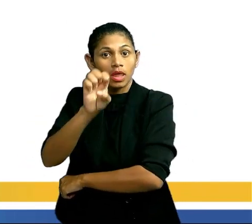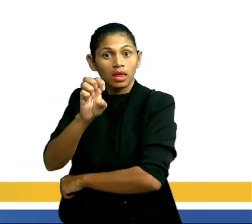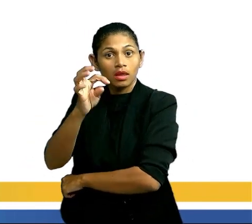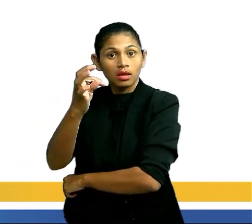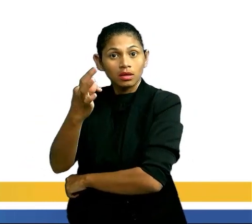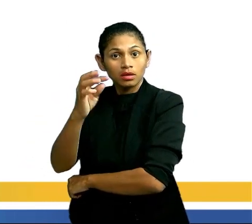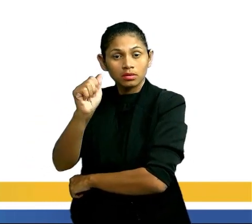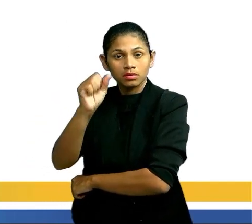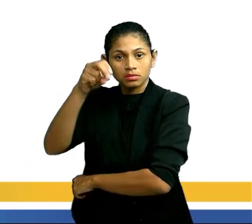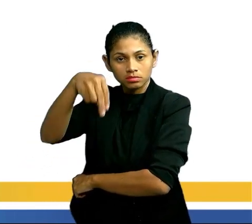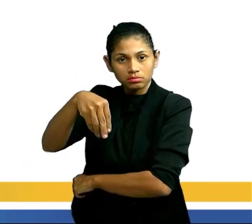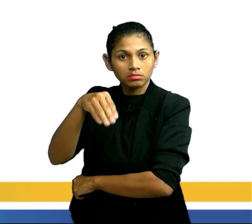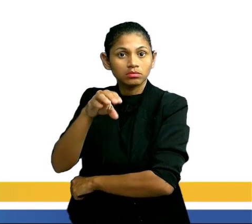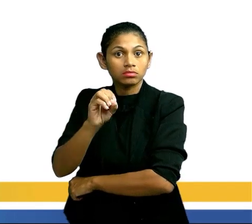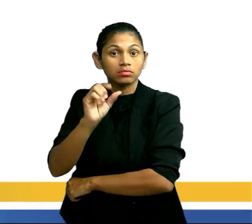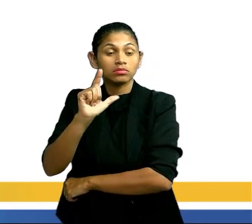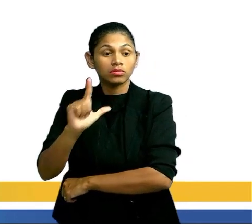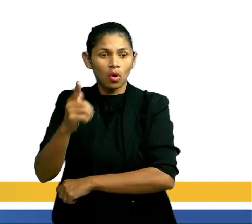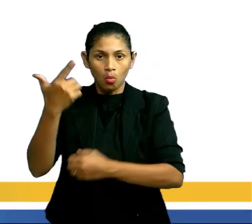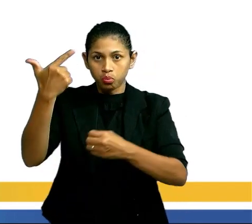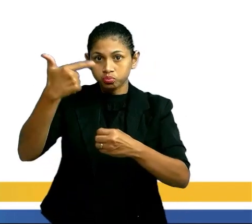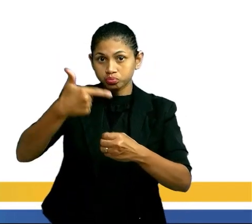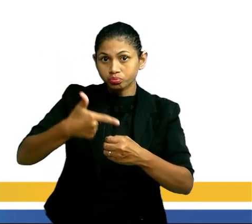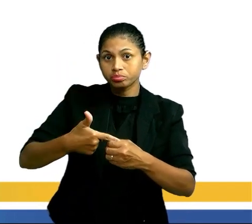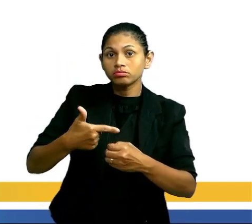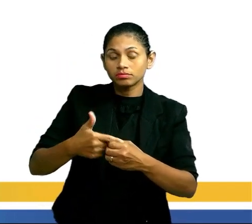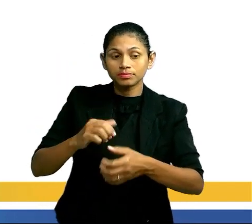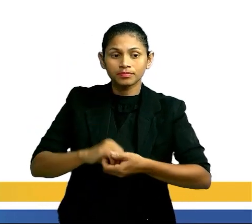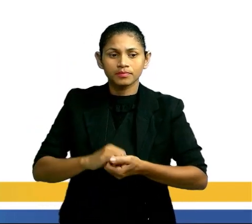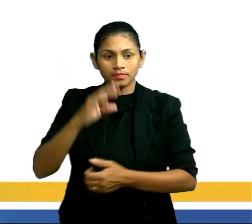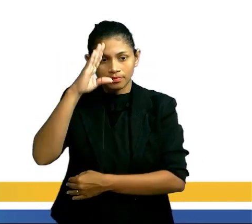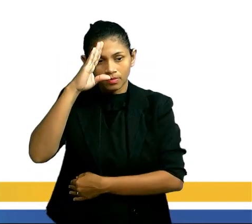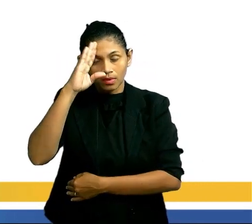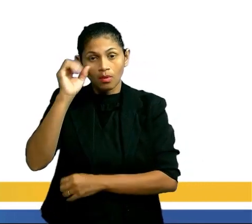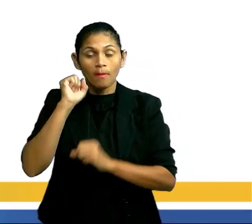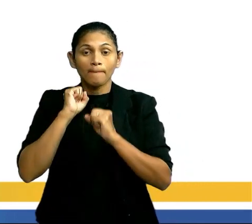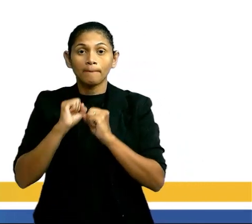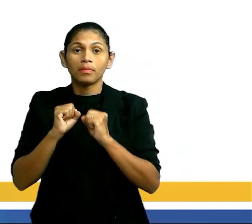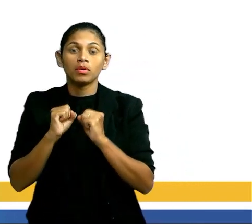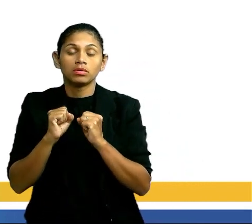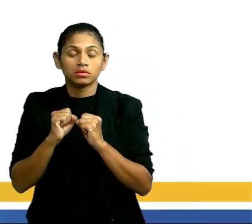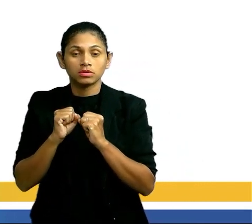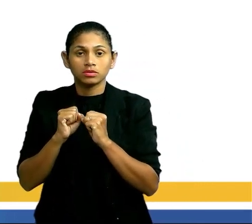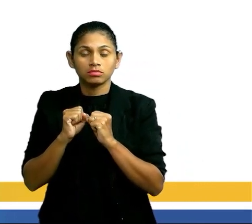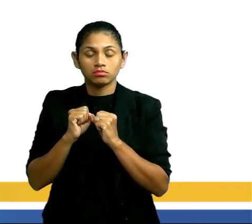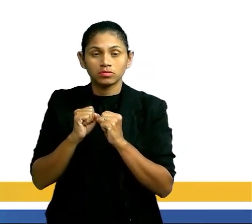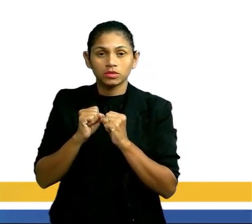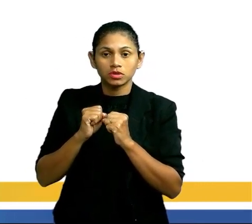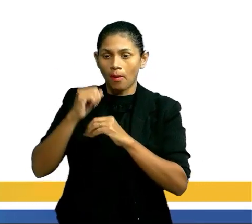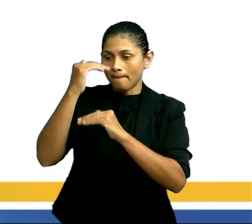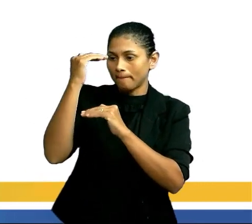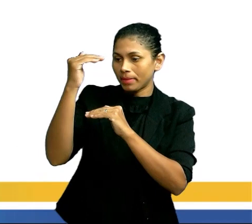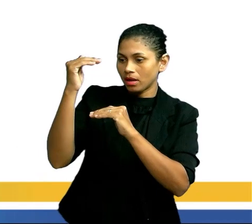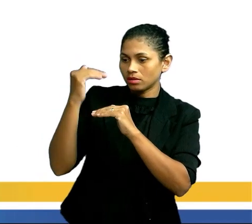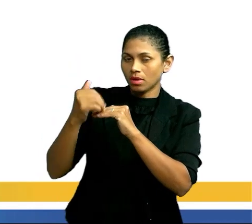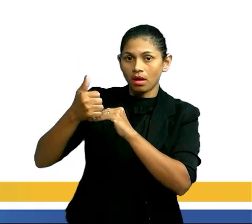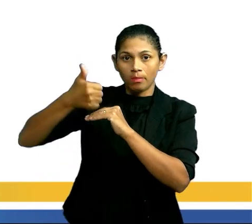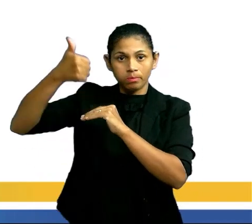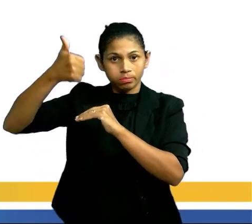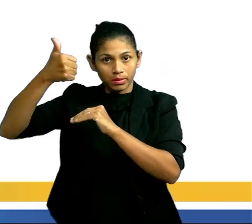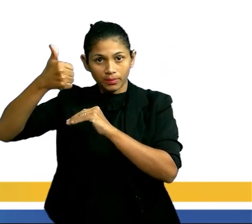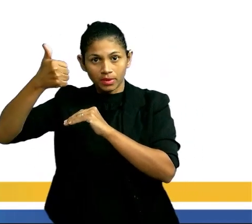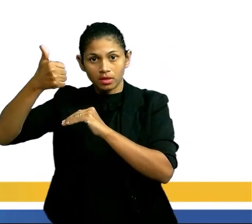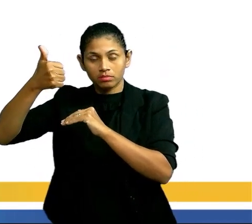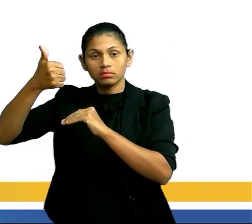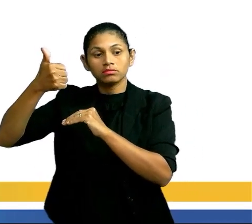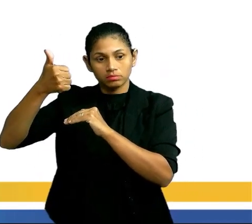Então, o etanol, ele é o nosso principal álcool. Esse álcool, ele pode ser classificado como primário, então, quando o carbono do